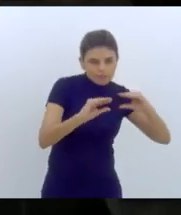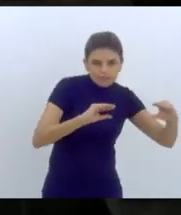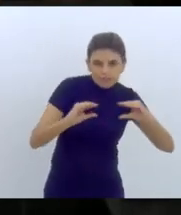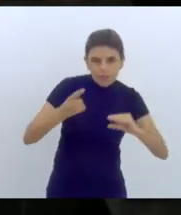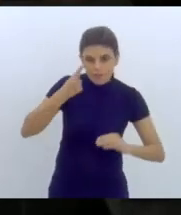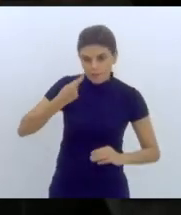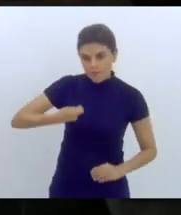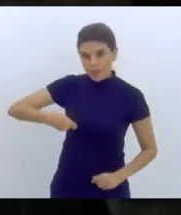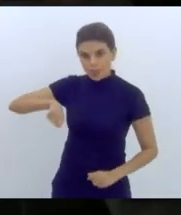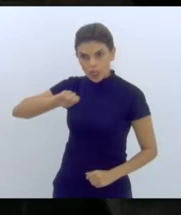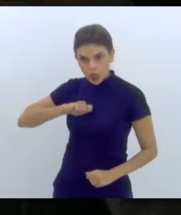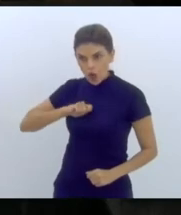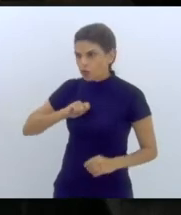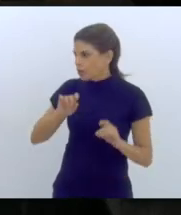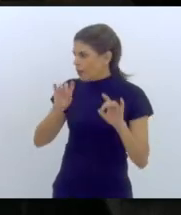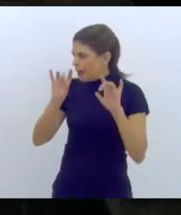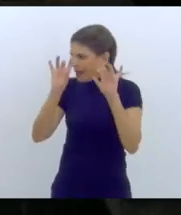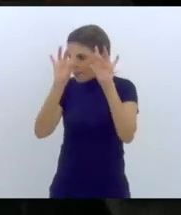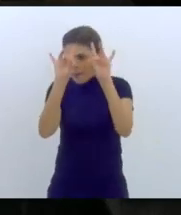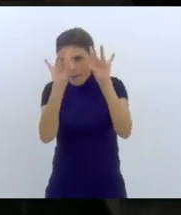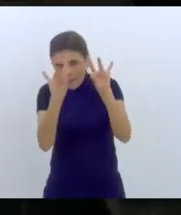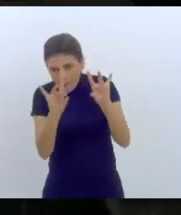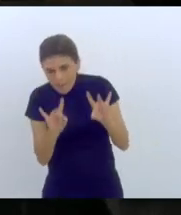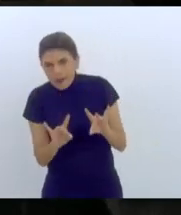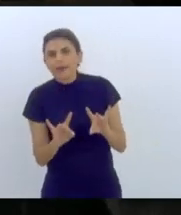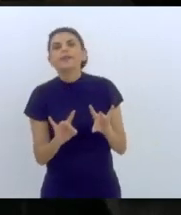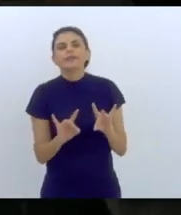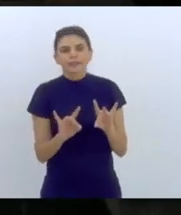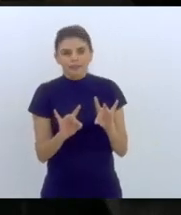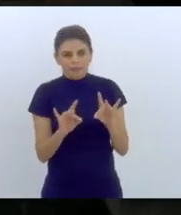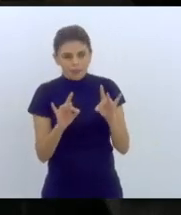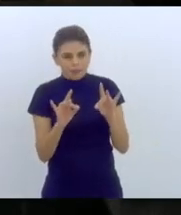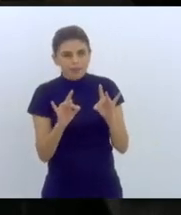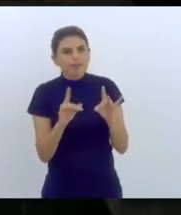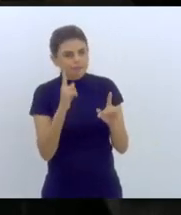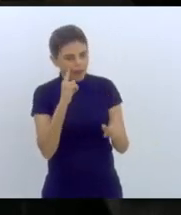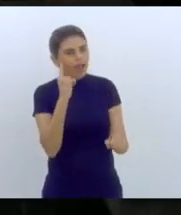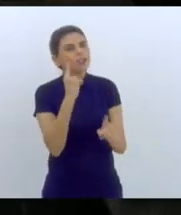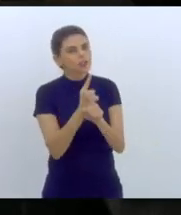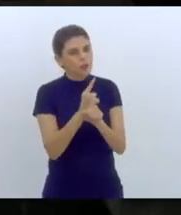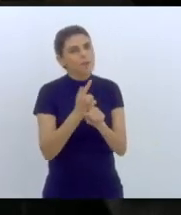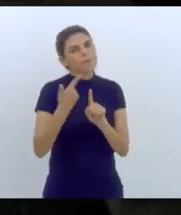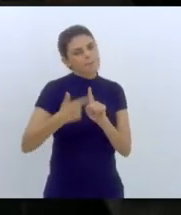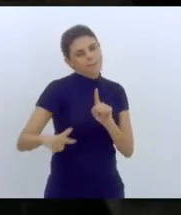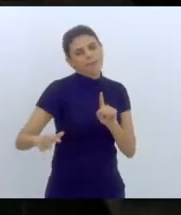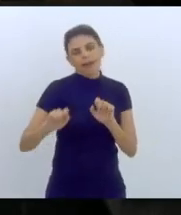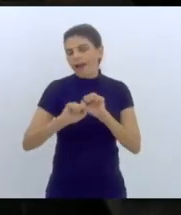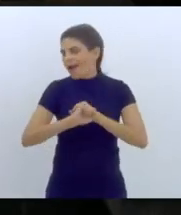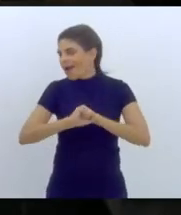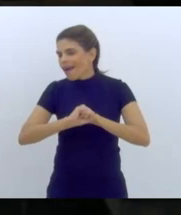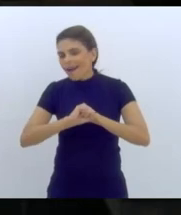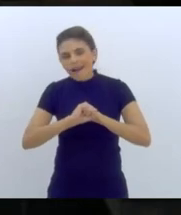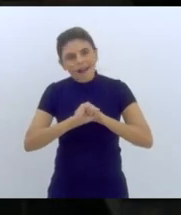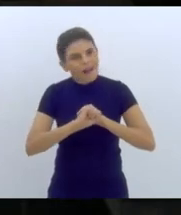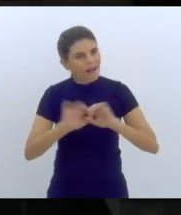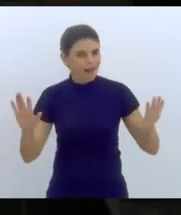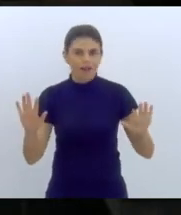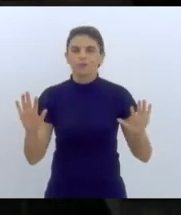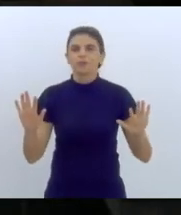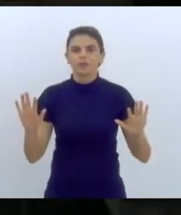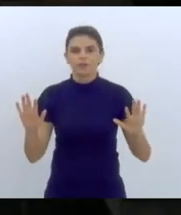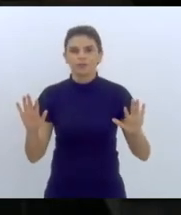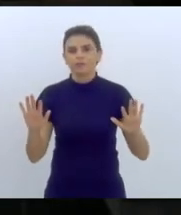de participação especial, nós vamos ter claramente definido